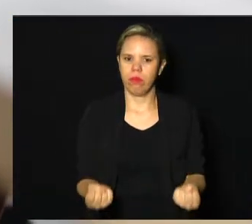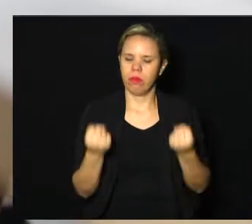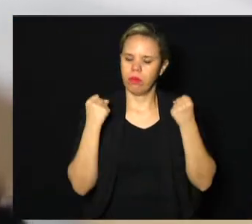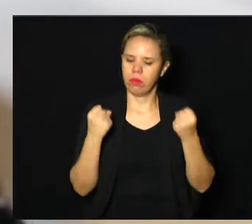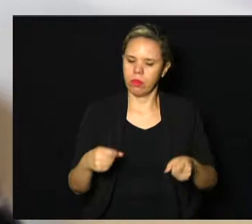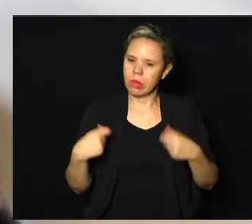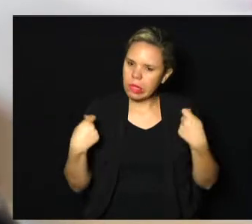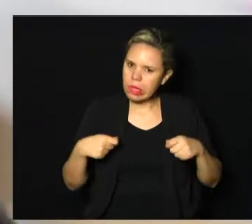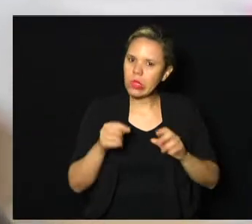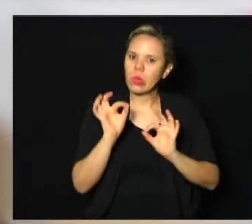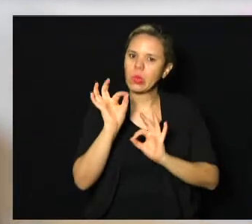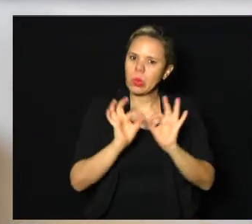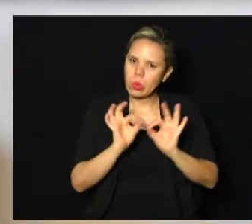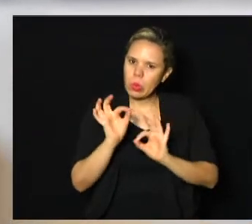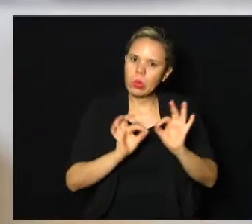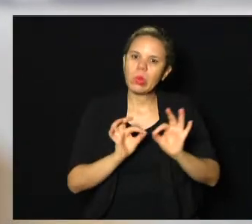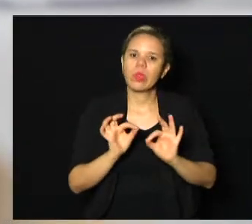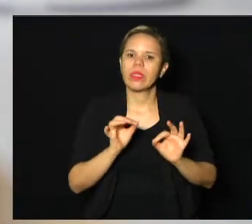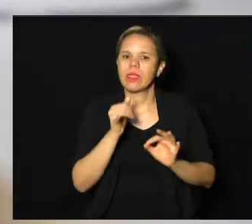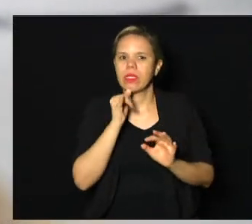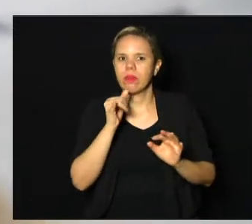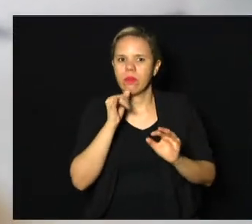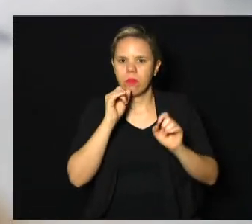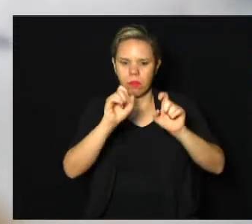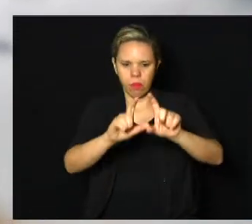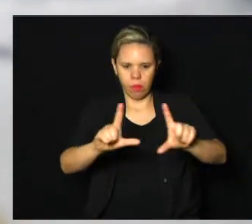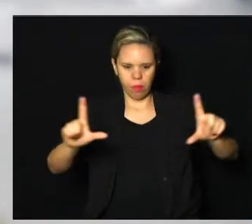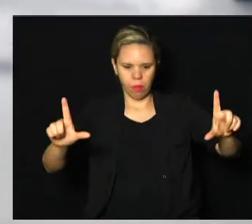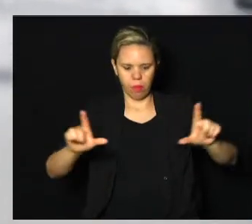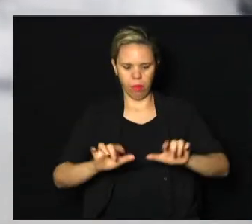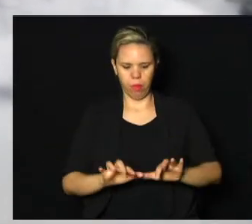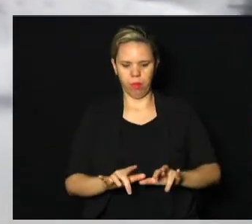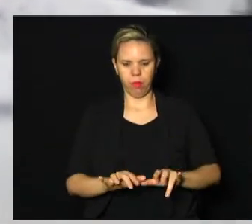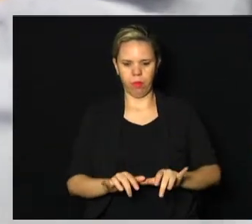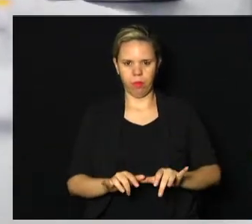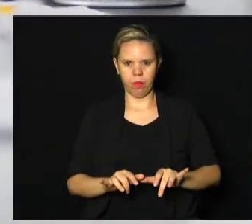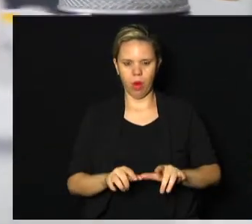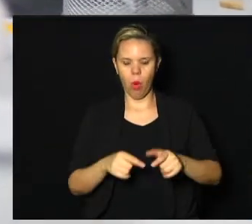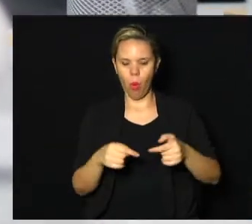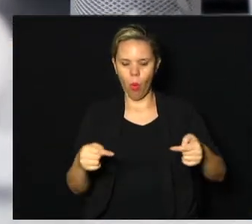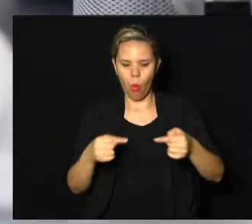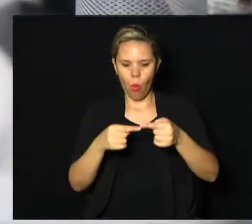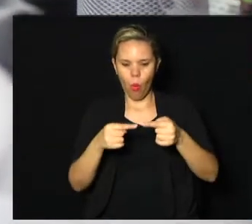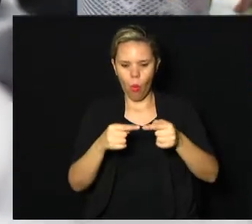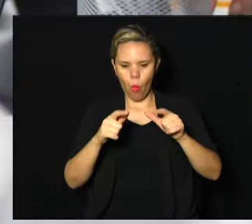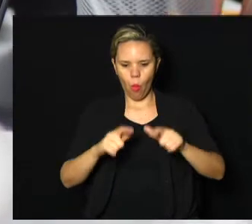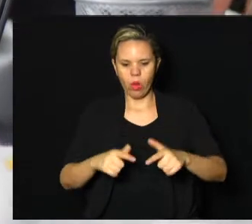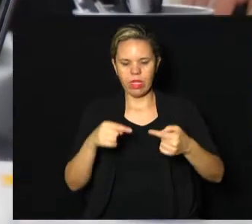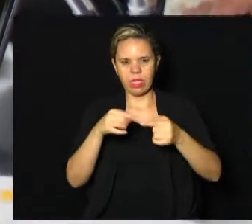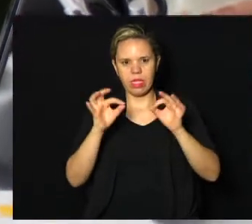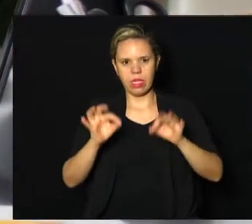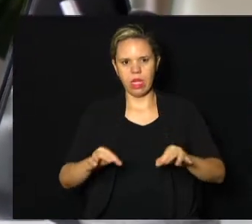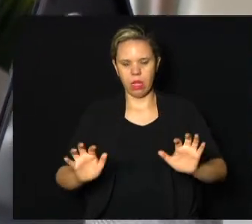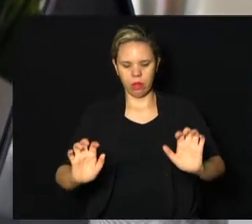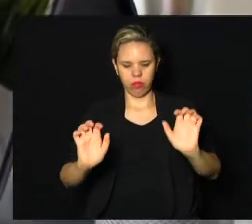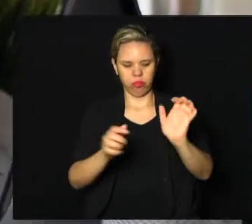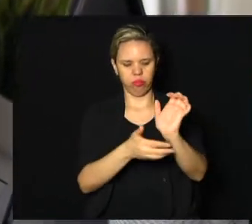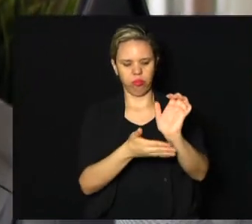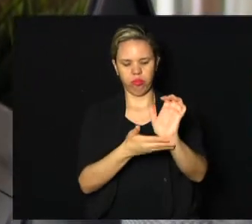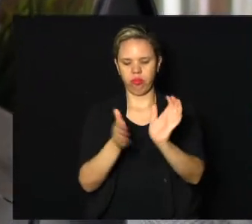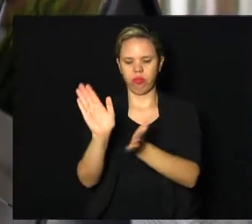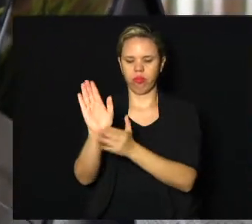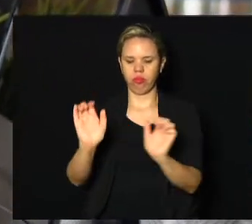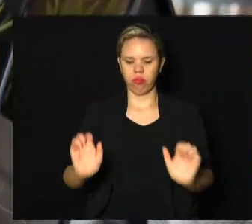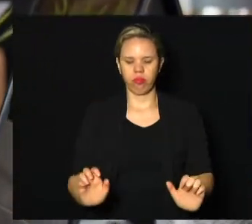gente precisa ajustar altura de tela, teclado, apoio de antebraço, altura da cadeira em relação à